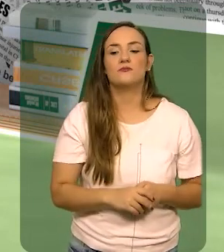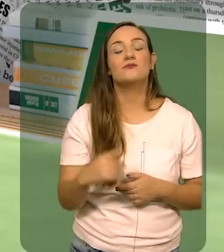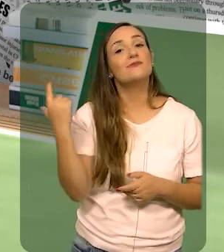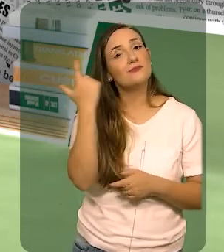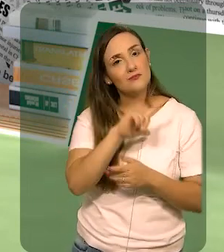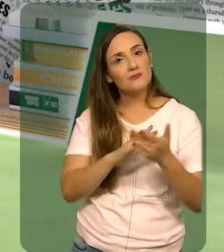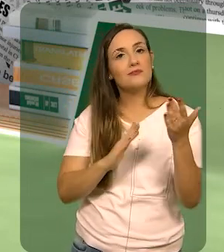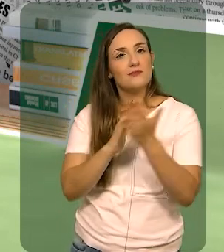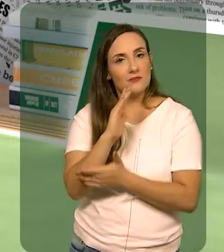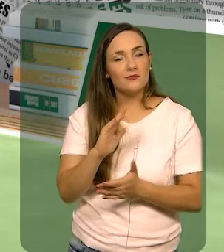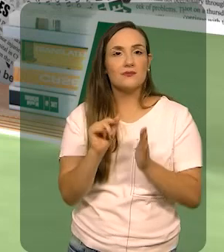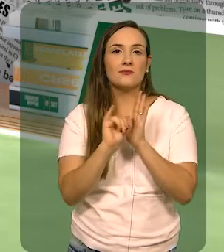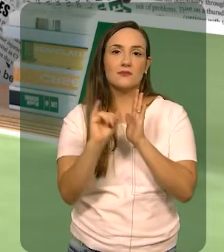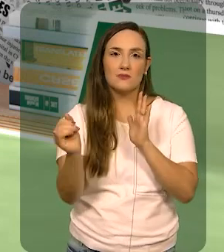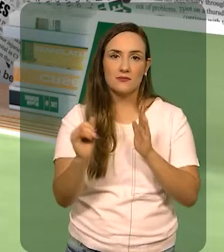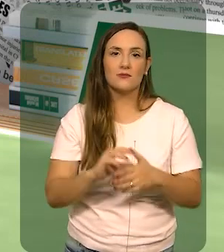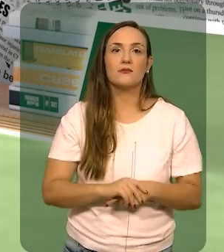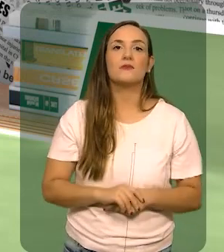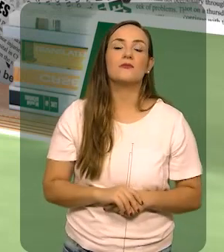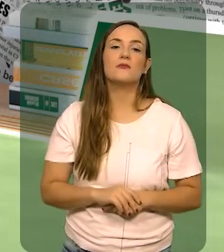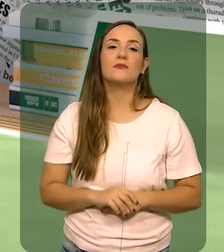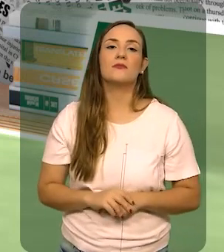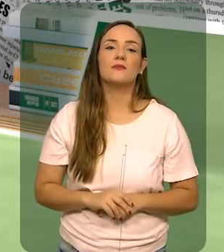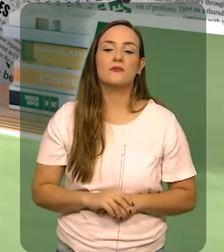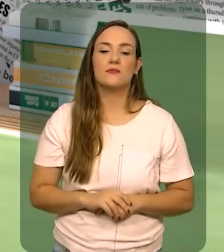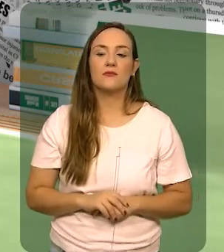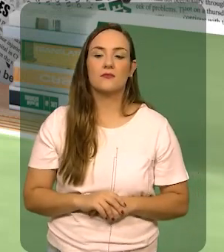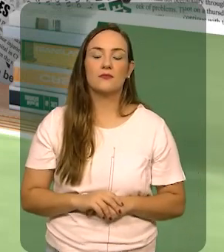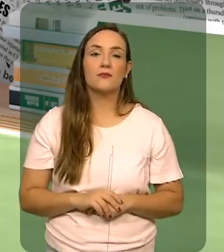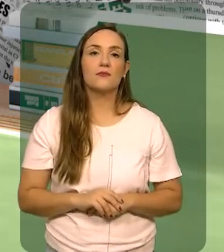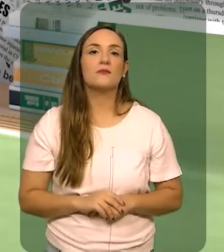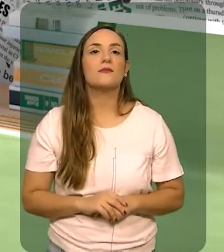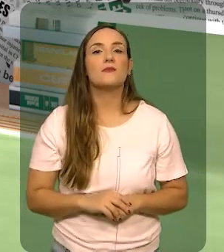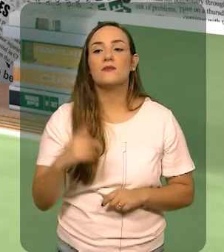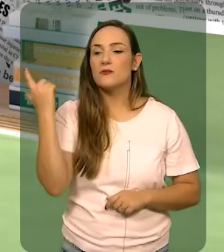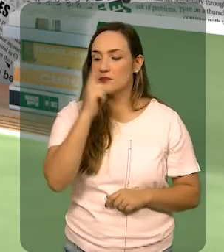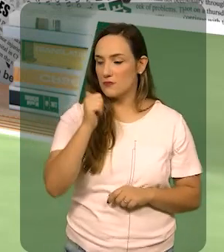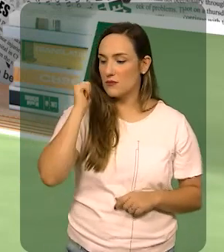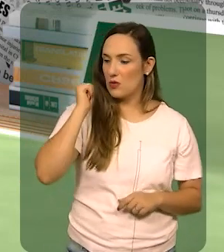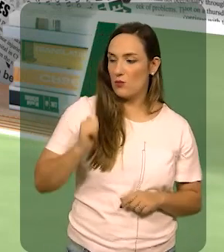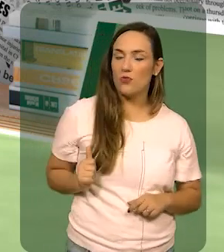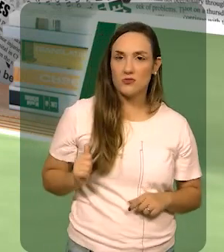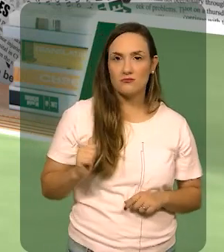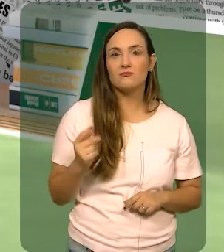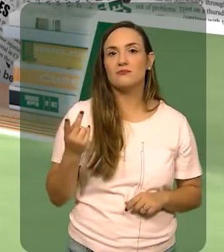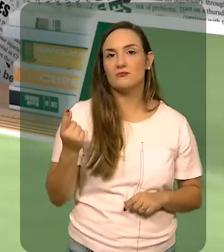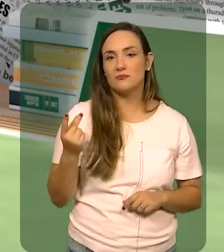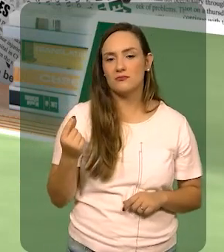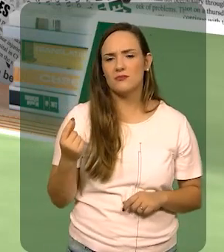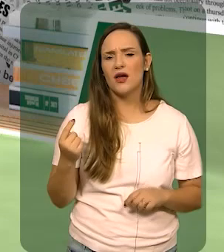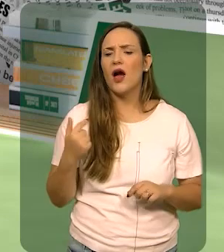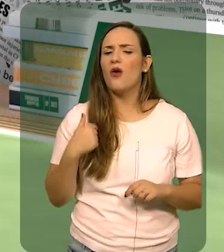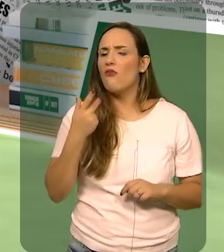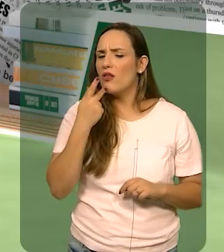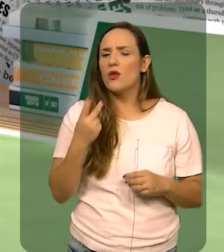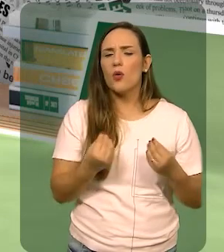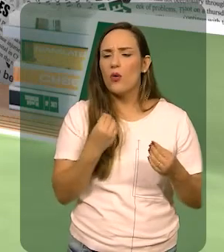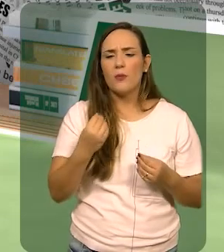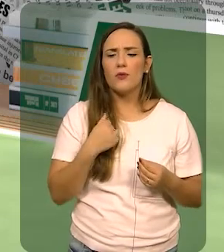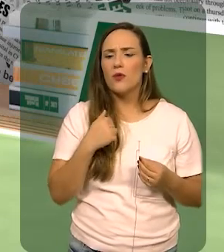aí contemplado, passei no edital, e fui contemplado com bolsa, graças a Deus. Falei, como eu posso